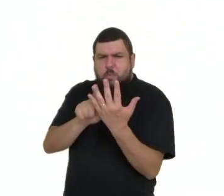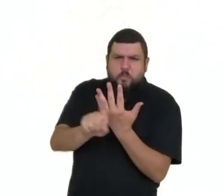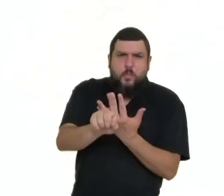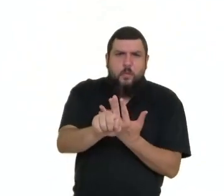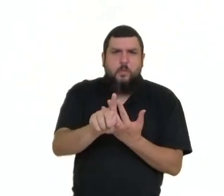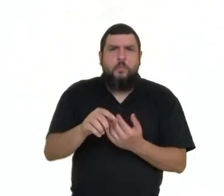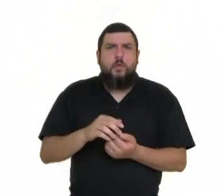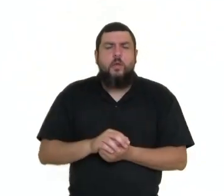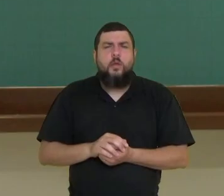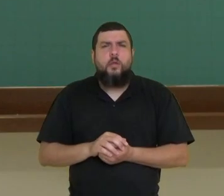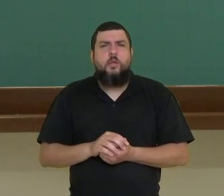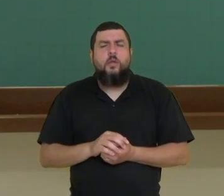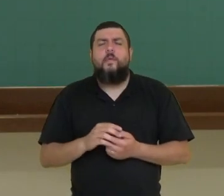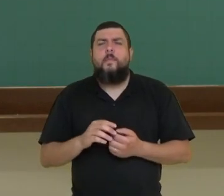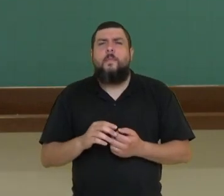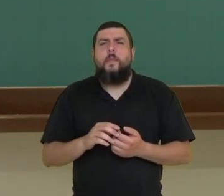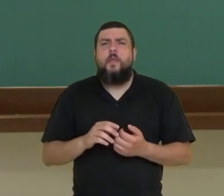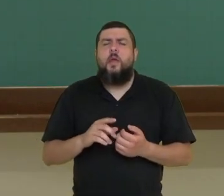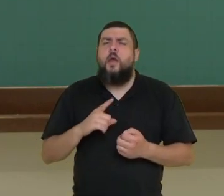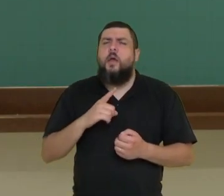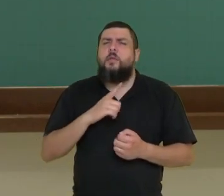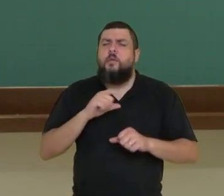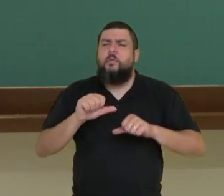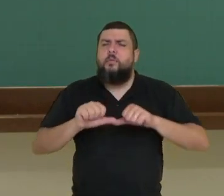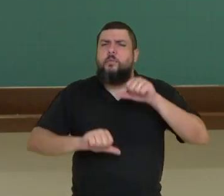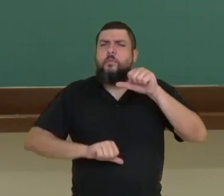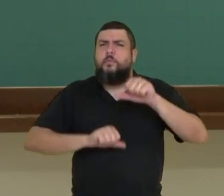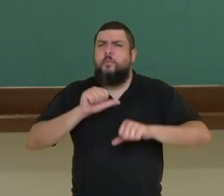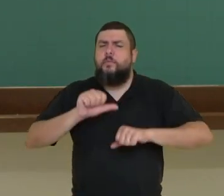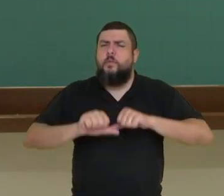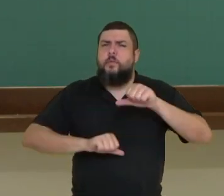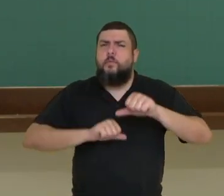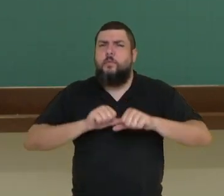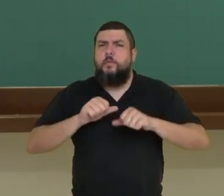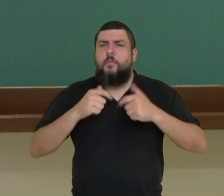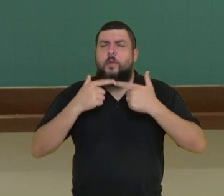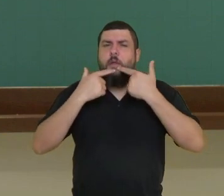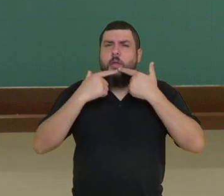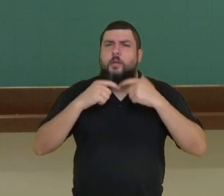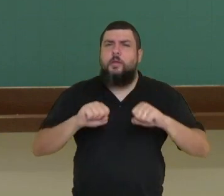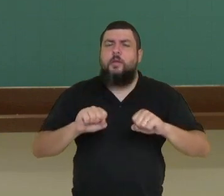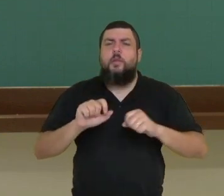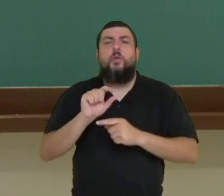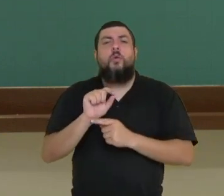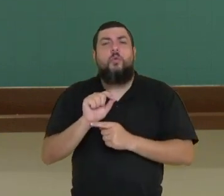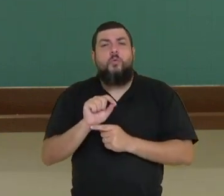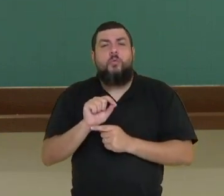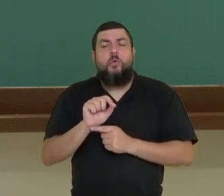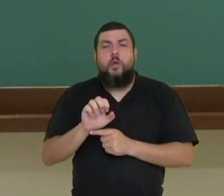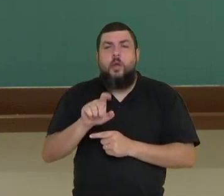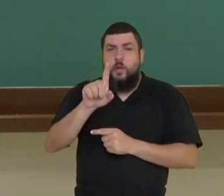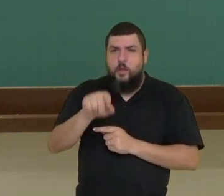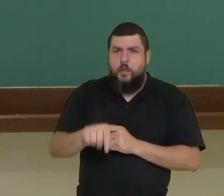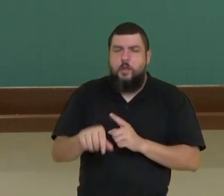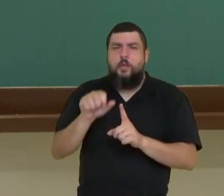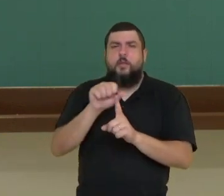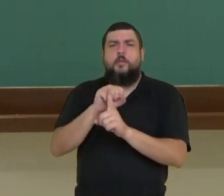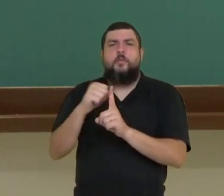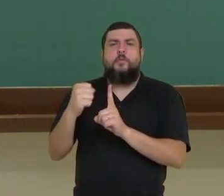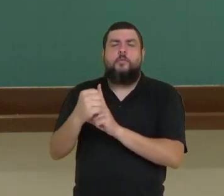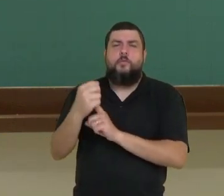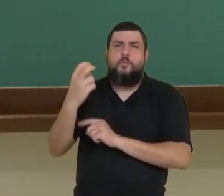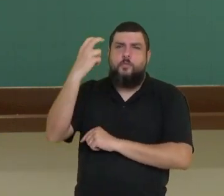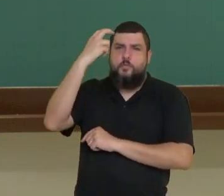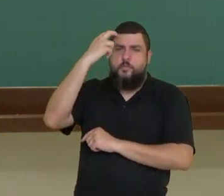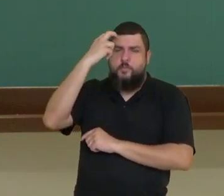Qual é a variedade linguística? A variedade sociocultural. Por quê, prof? Pois os falantes